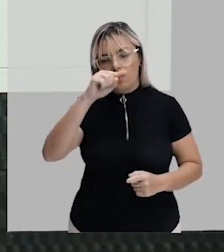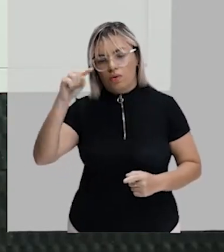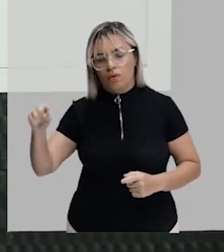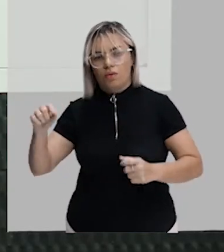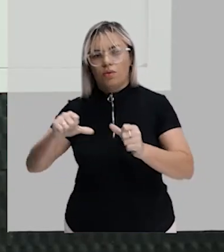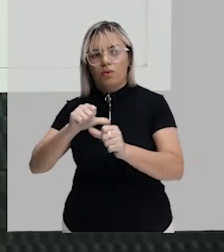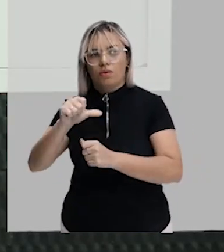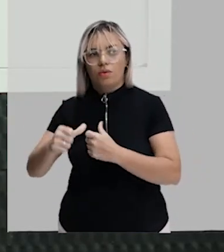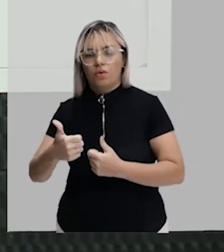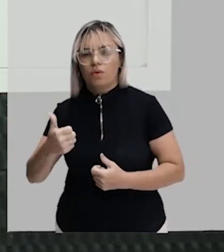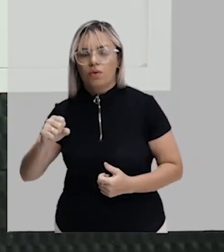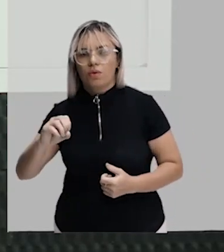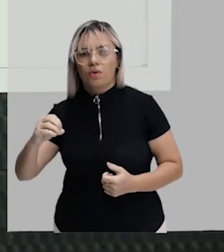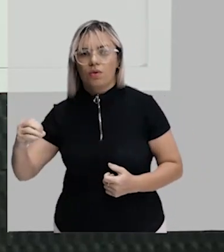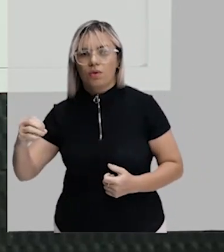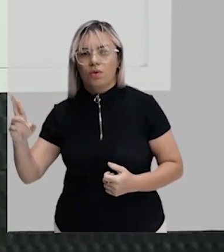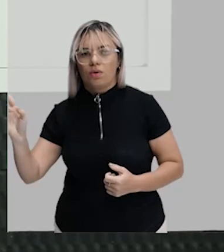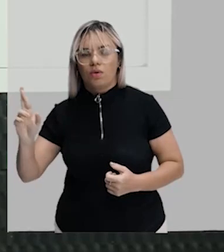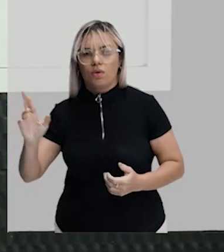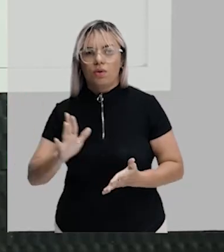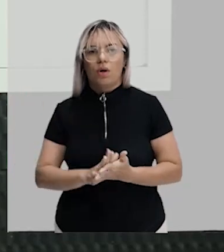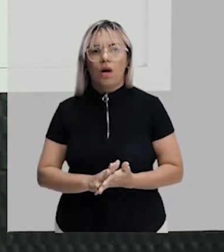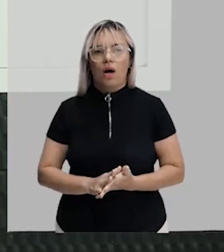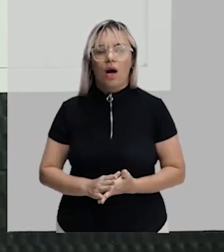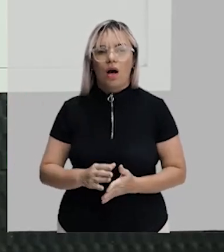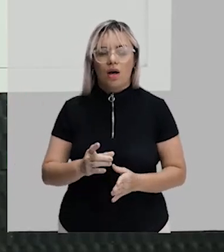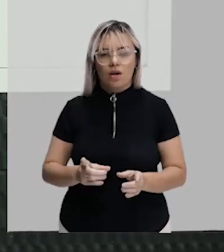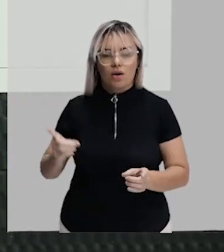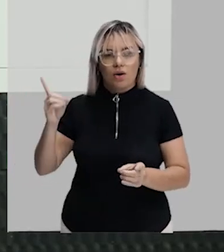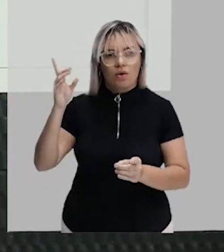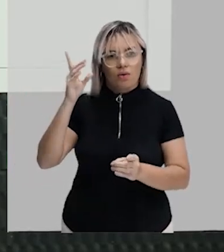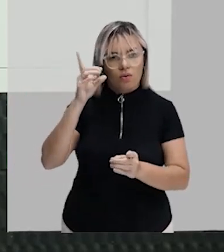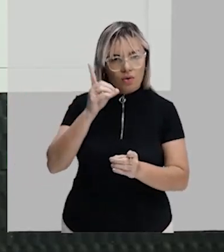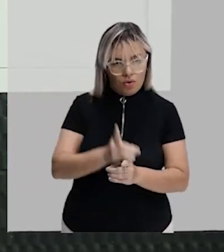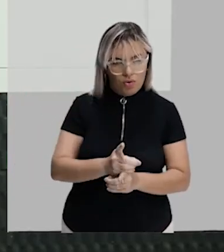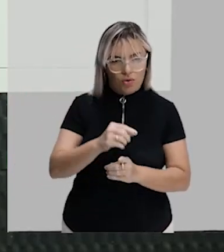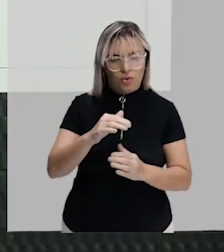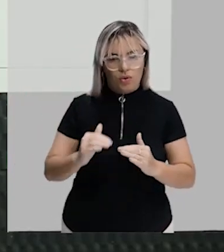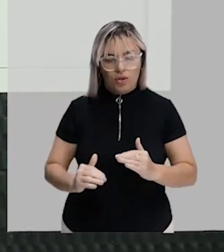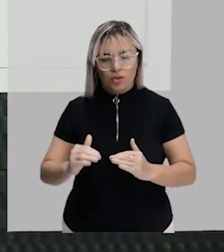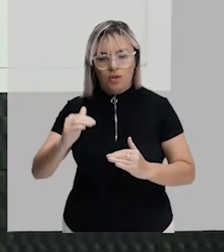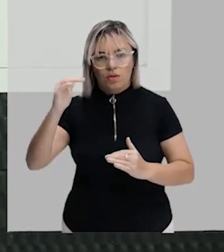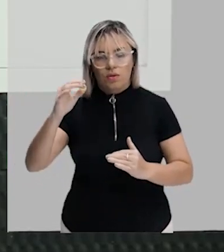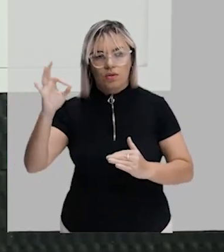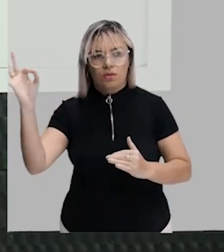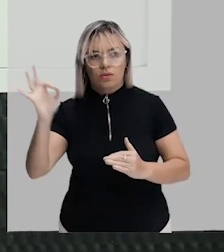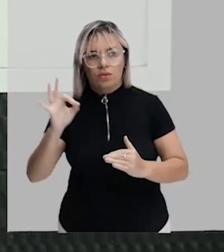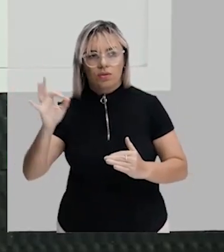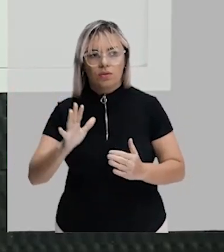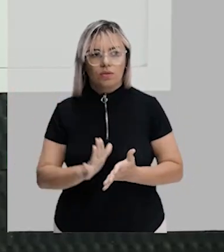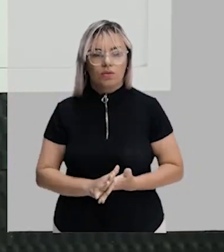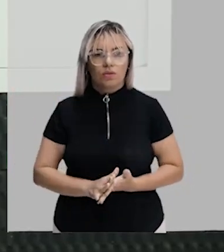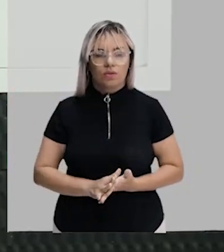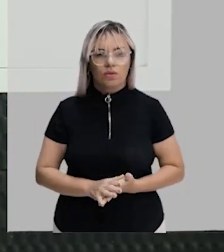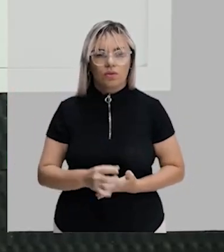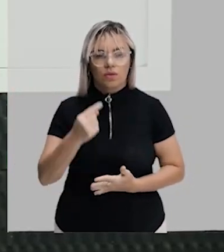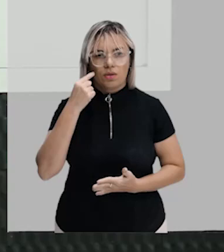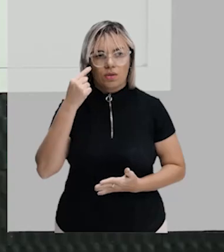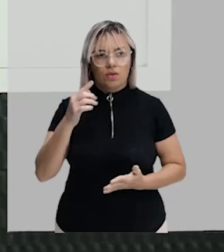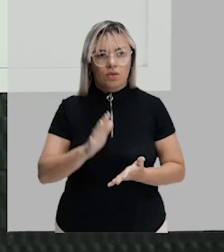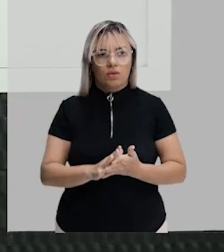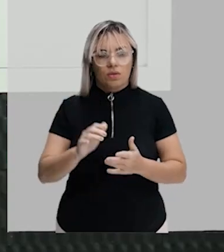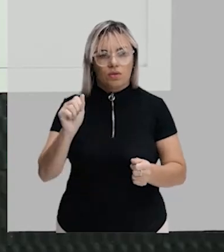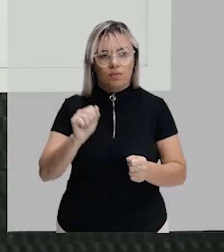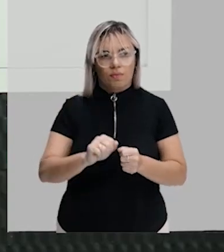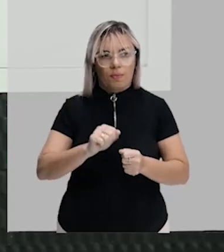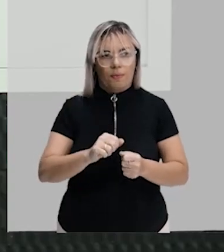quanto foi esse aumento percentual. Certinho? Então, vamos ver como é que se faz isso, né? Olha